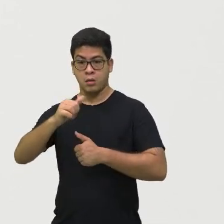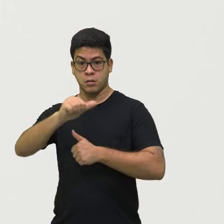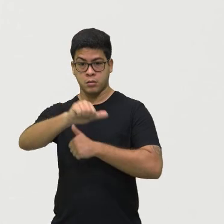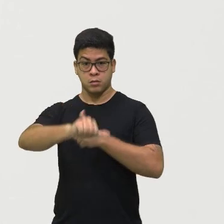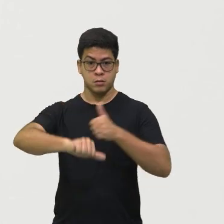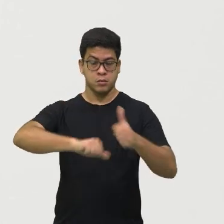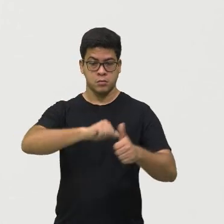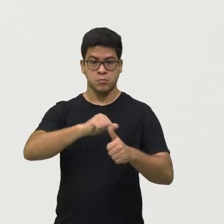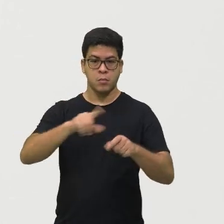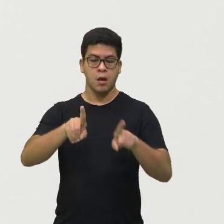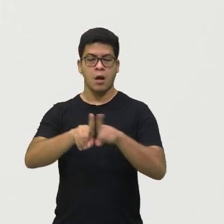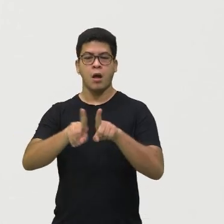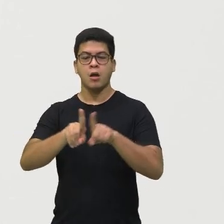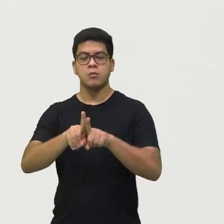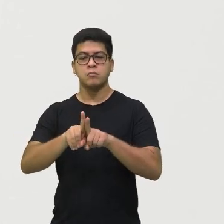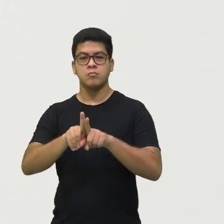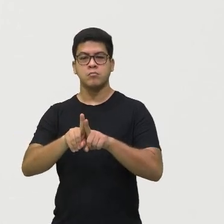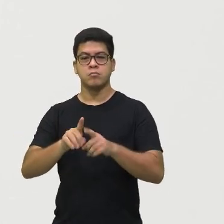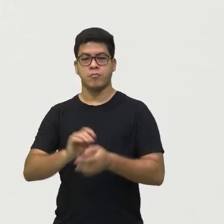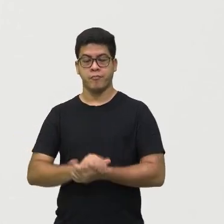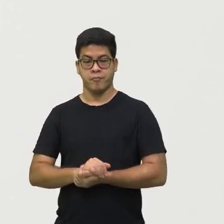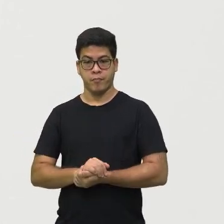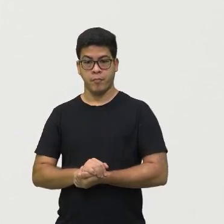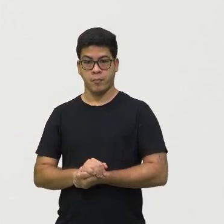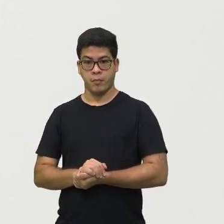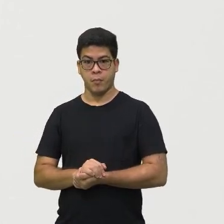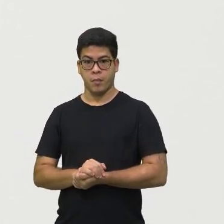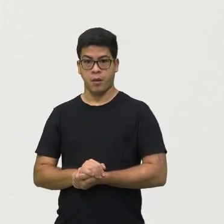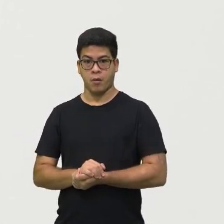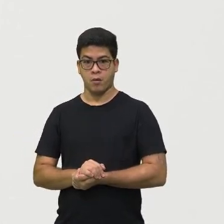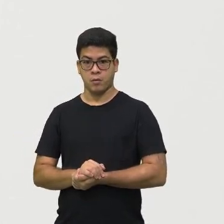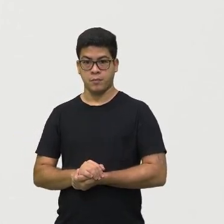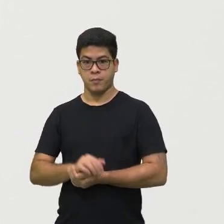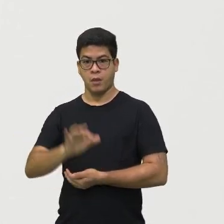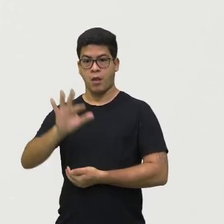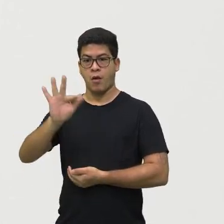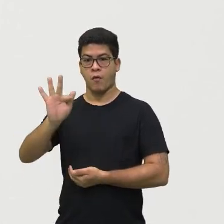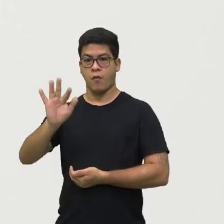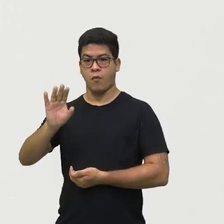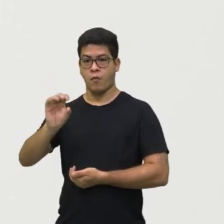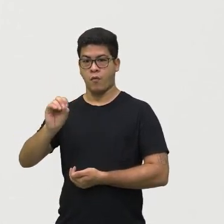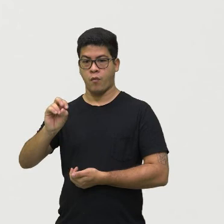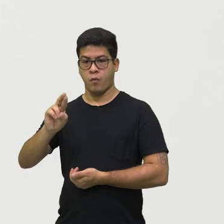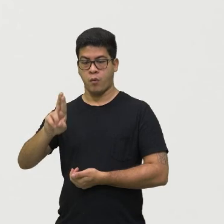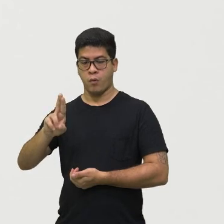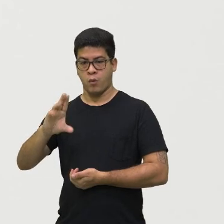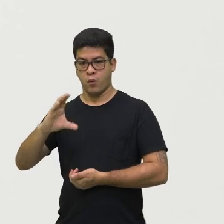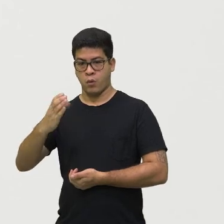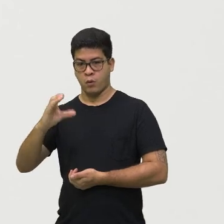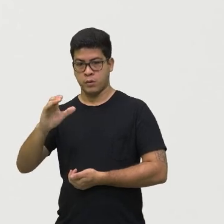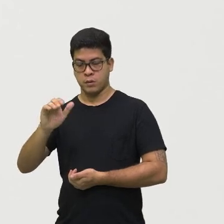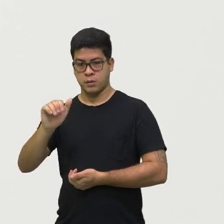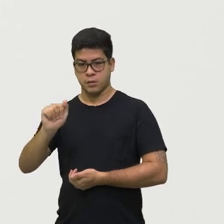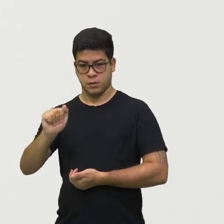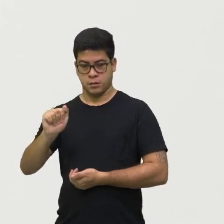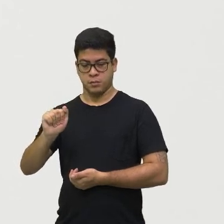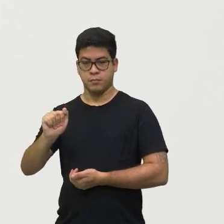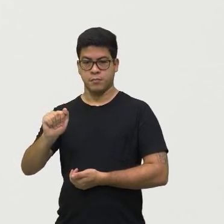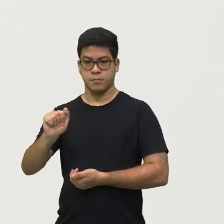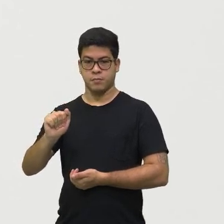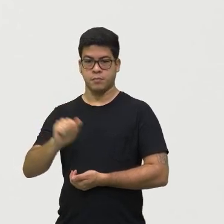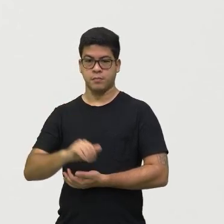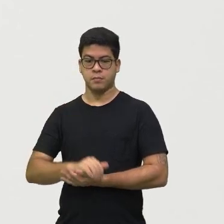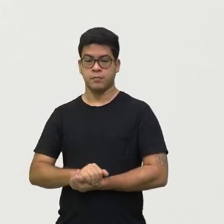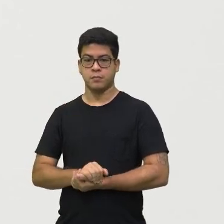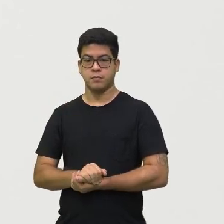energia cinética, né? Que é a energia de movimento. Então aqui é da força, né? Quem vai botar ela em movimento vai ser uma força,